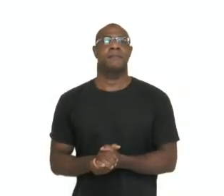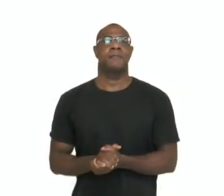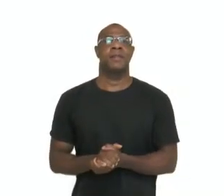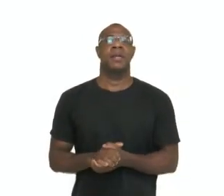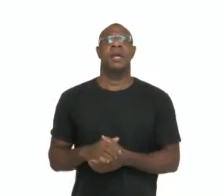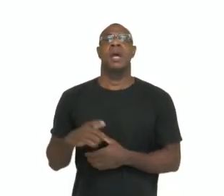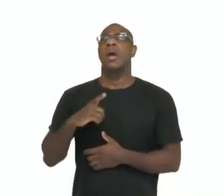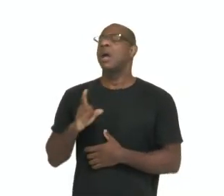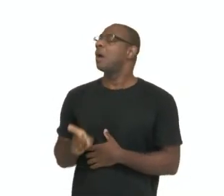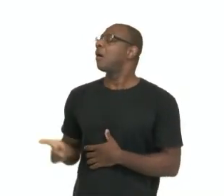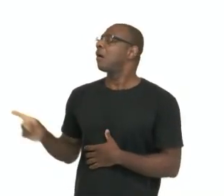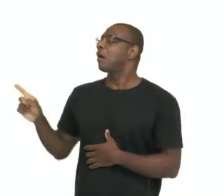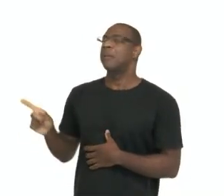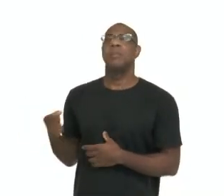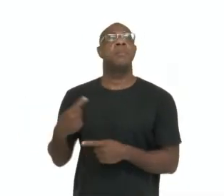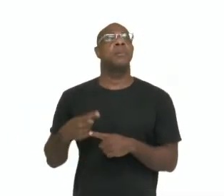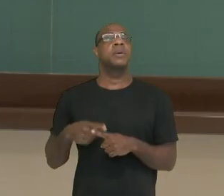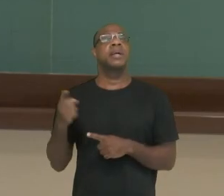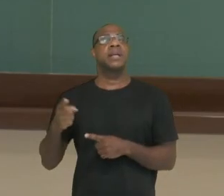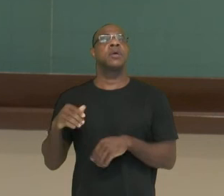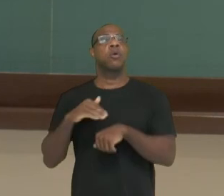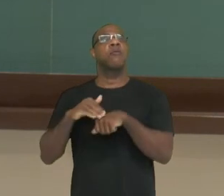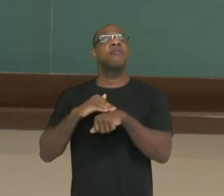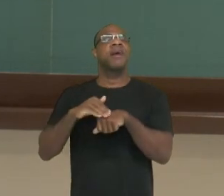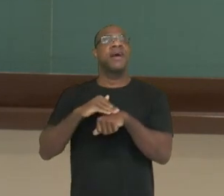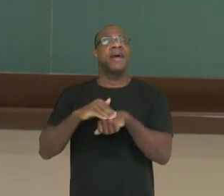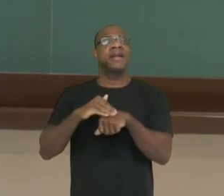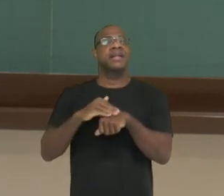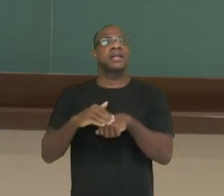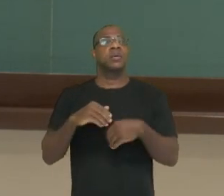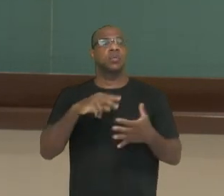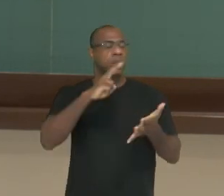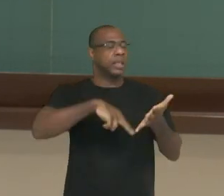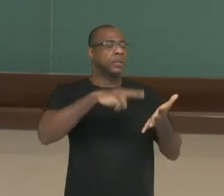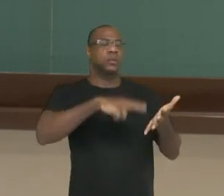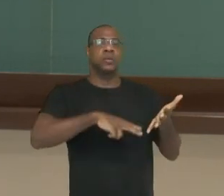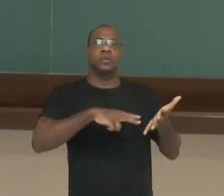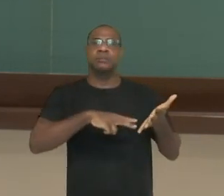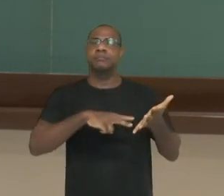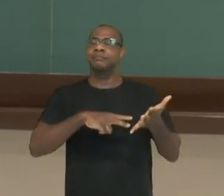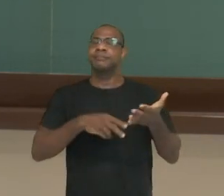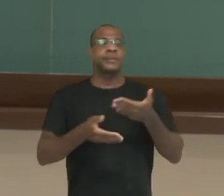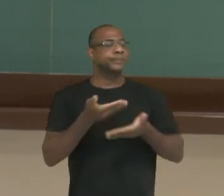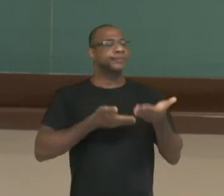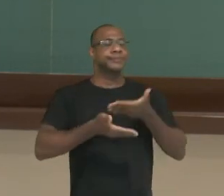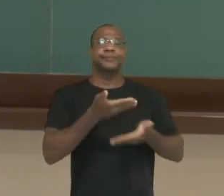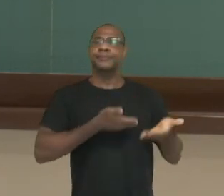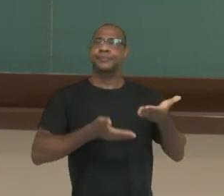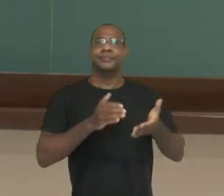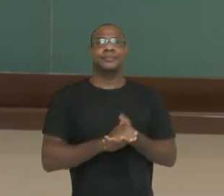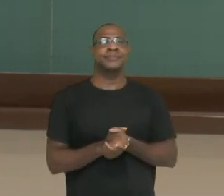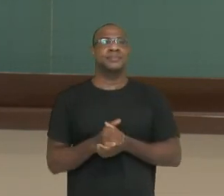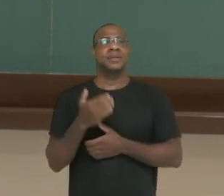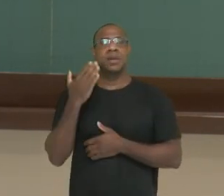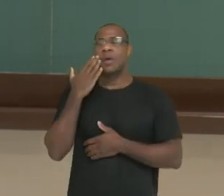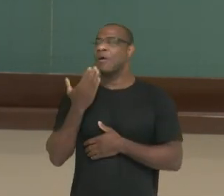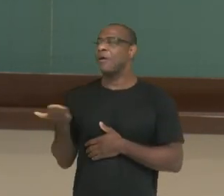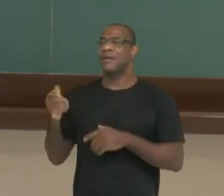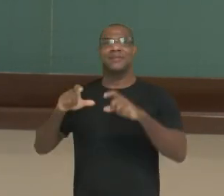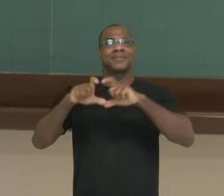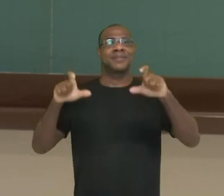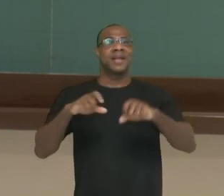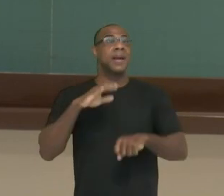o leitor e conversa constantemente com ele. Retome aqui o trecho. Ó. Mais mulher do que eu era